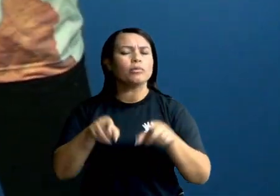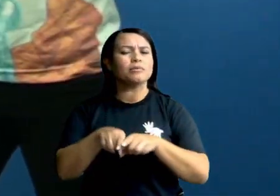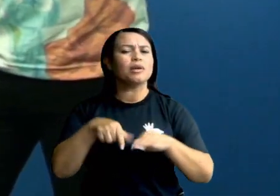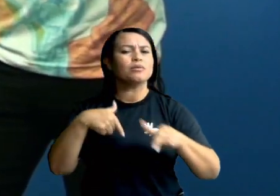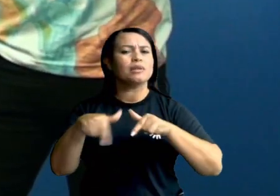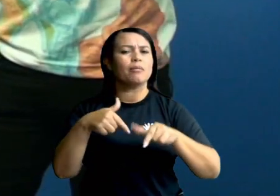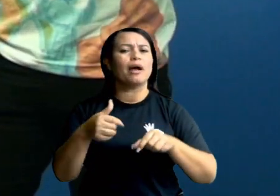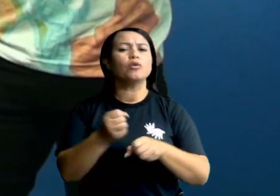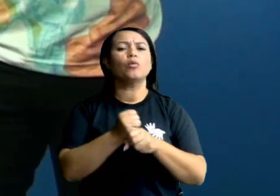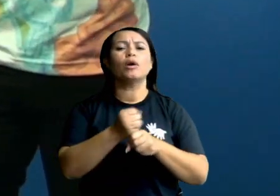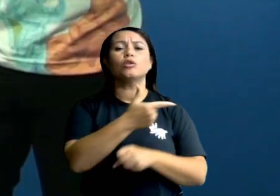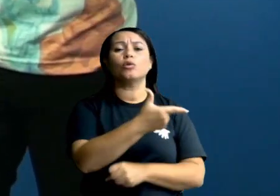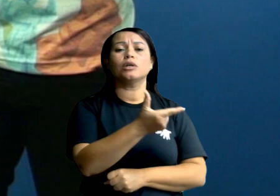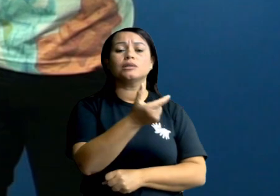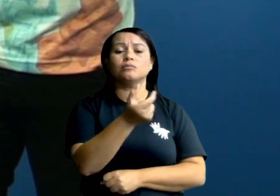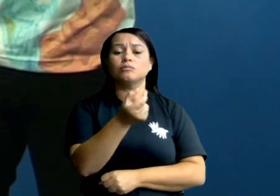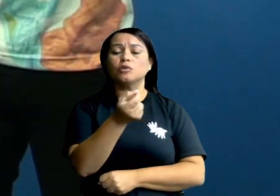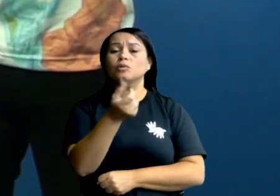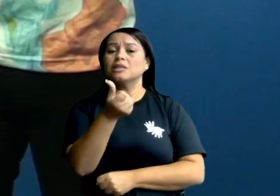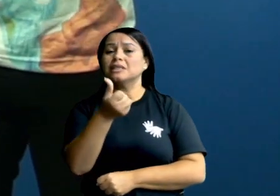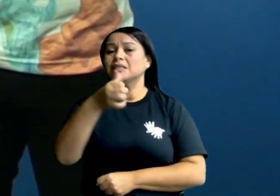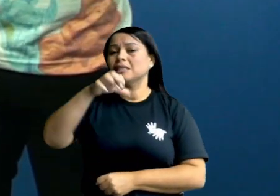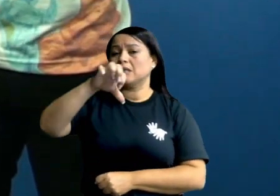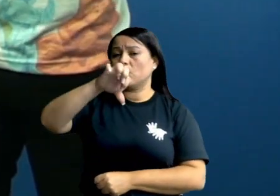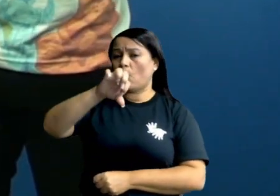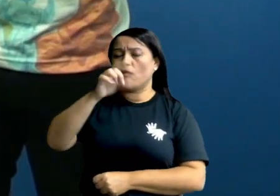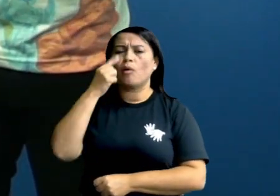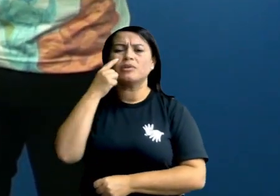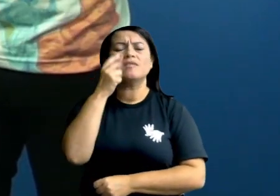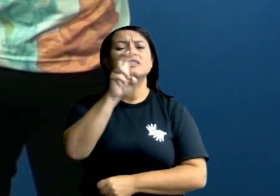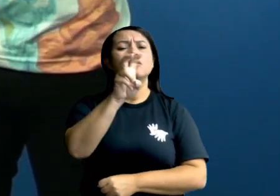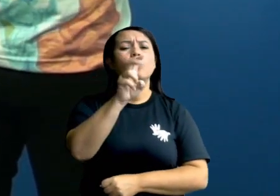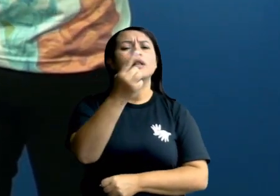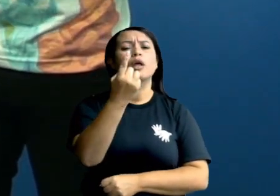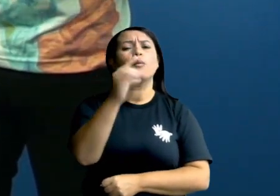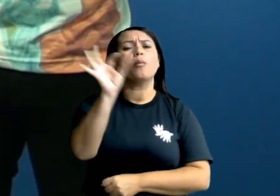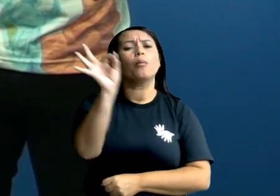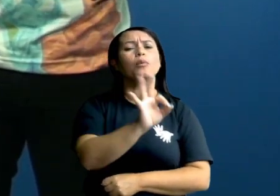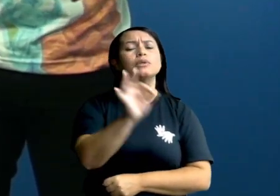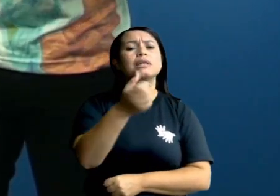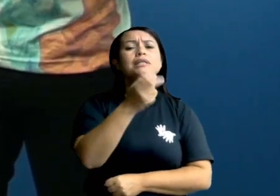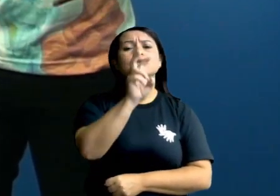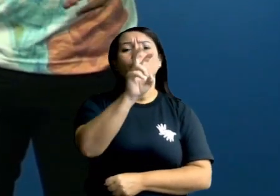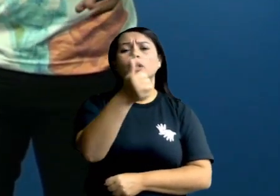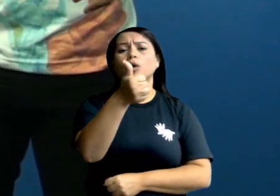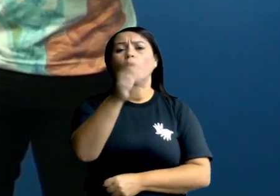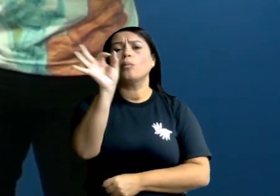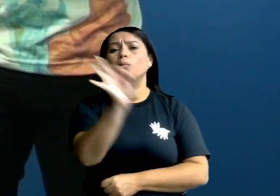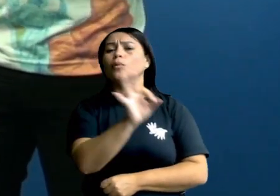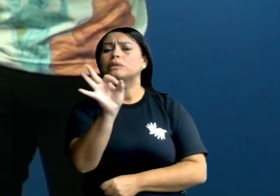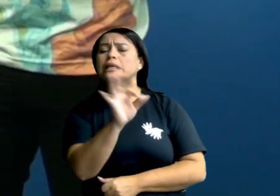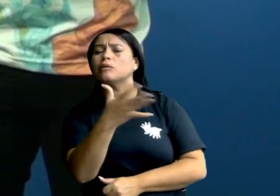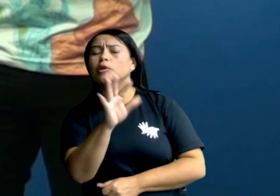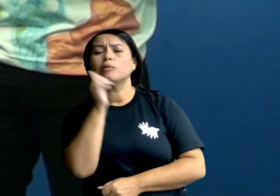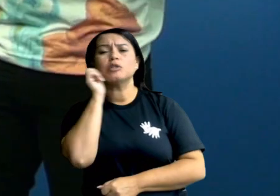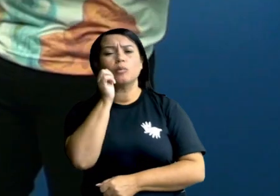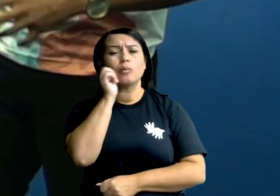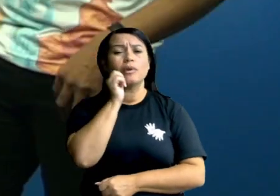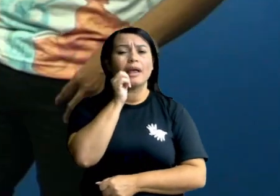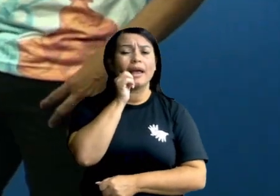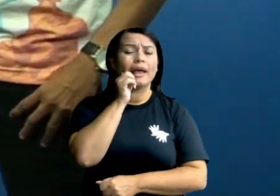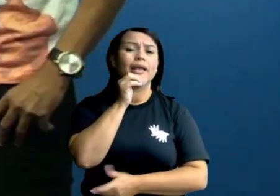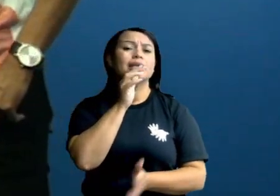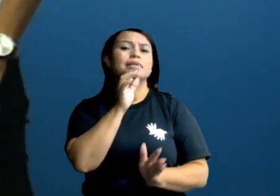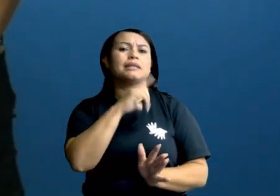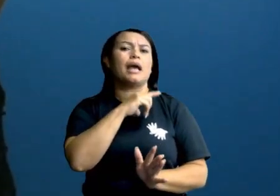veja, vamos dizer assim, de 51% da população feminina que existe no Brasil, que é de mais de, logicamente, 100 milhões de